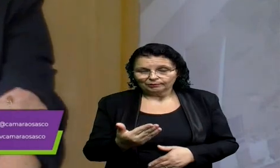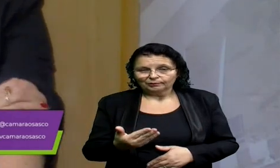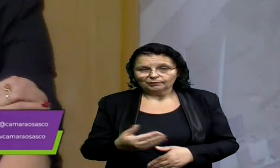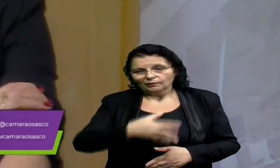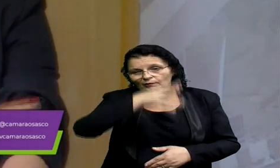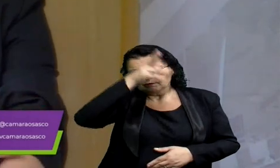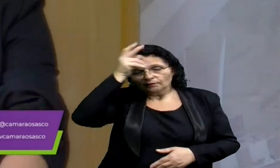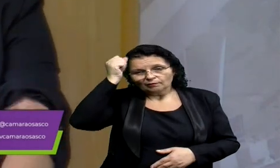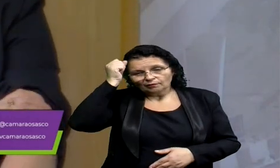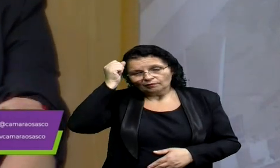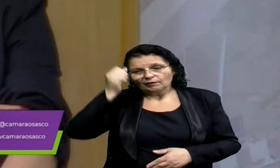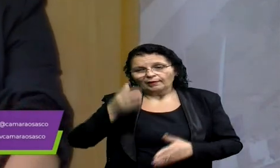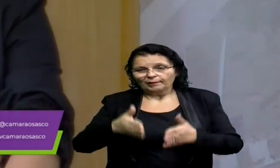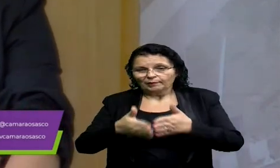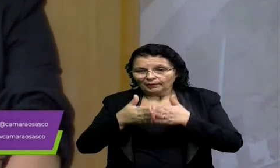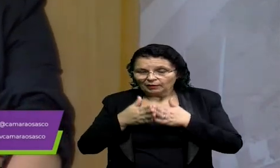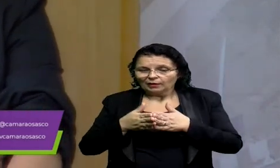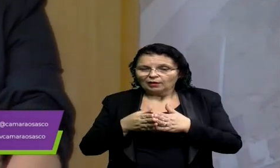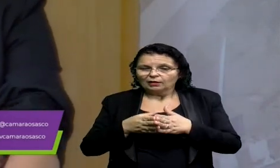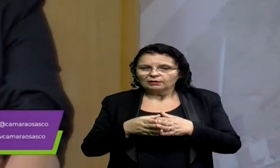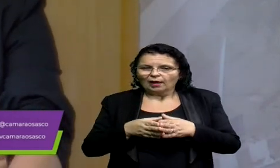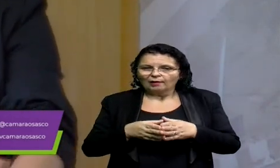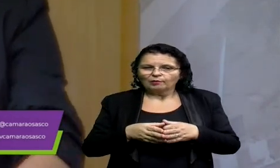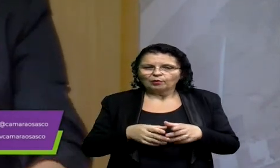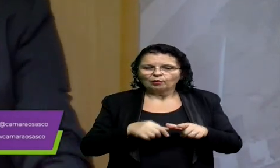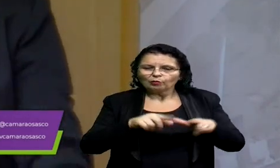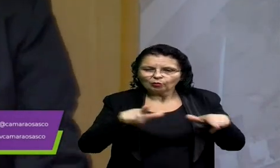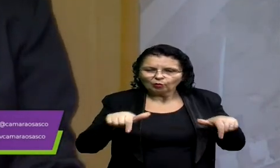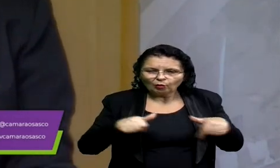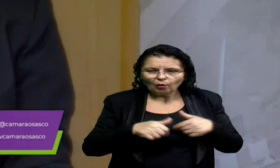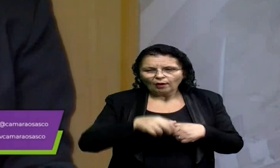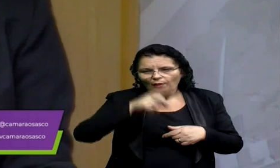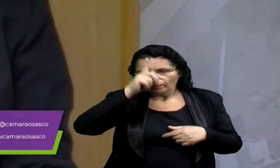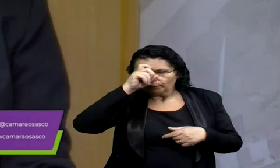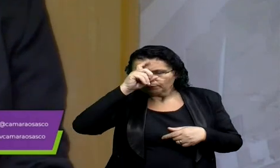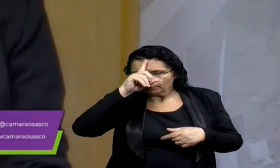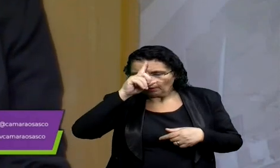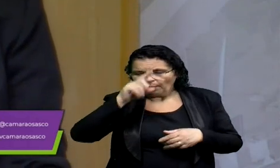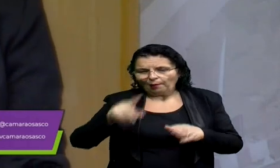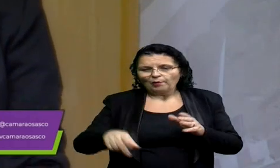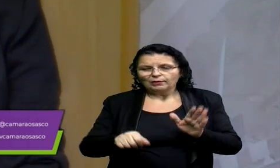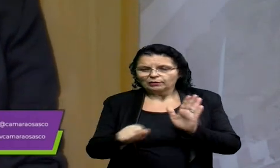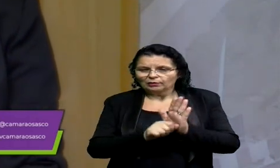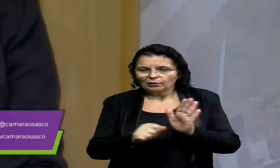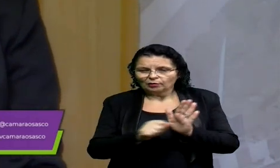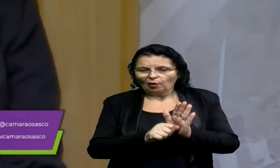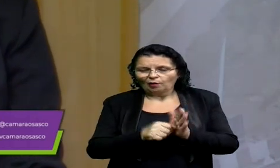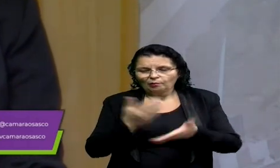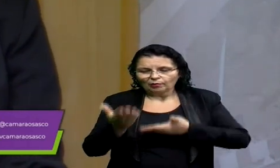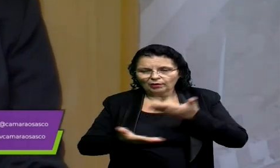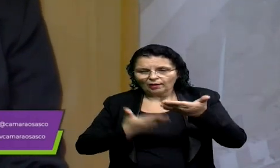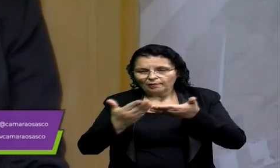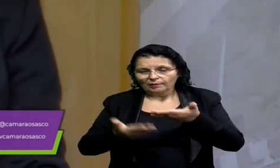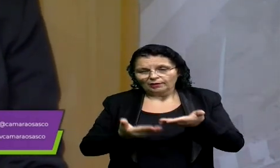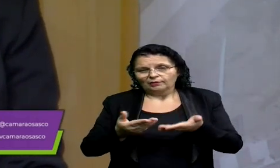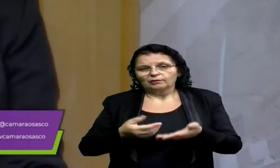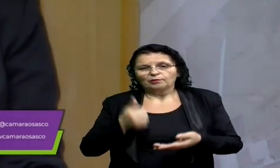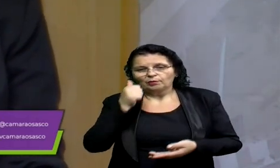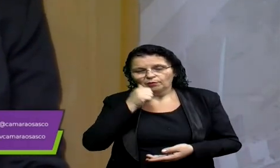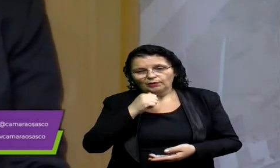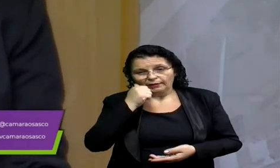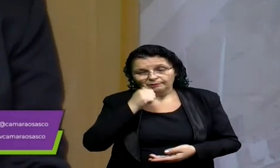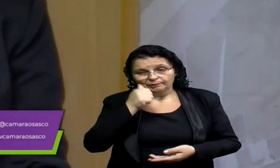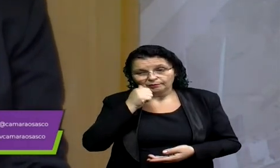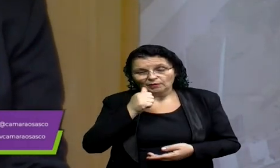executivo solicitando uma clínica de recuperação para mulheres isso tem aumentado drasticamente o número de